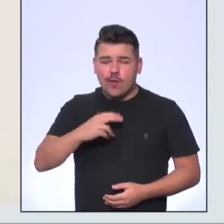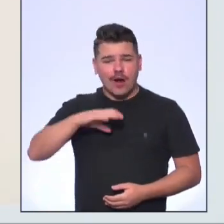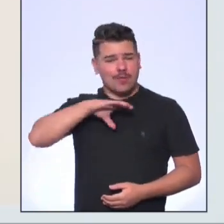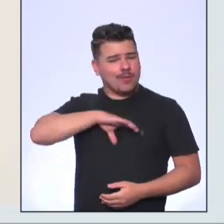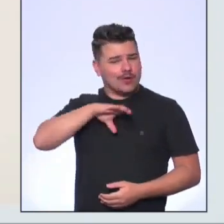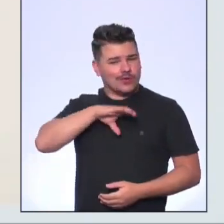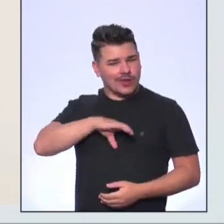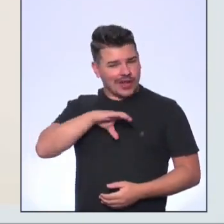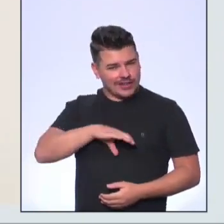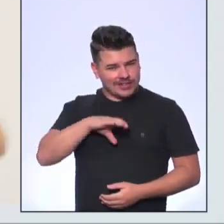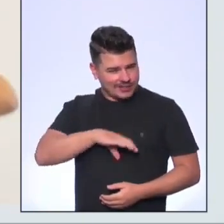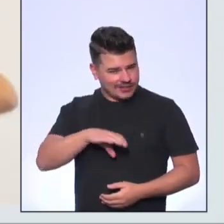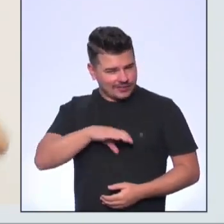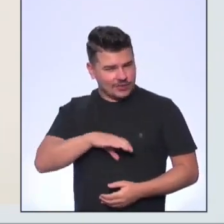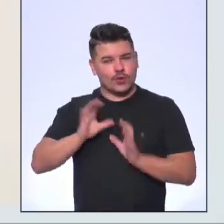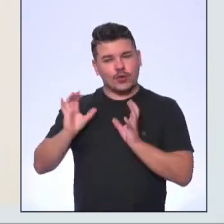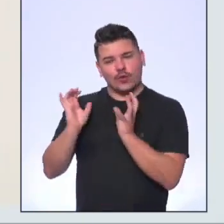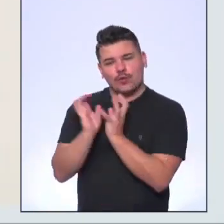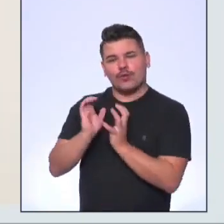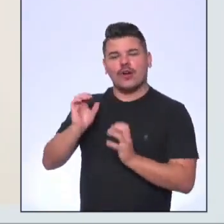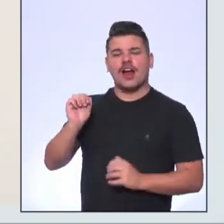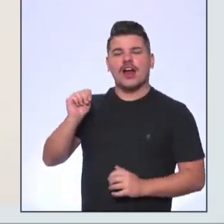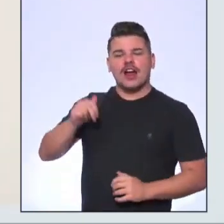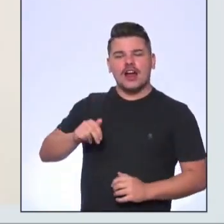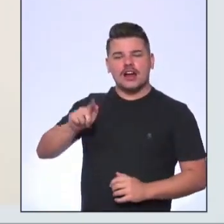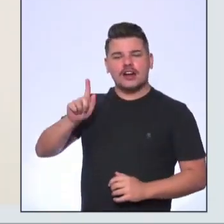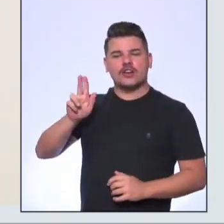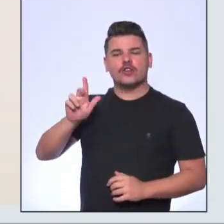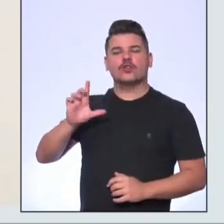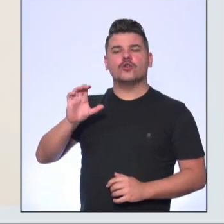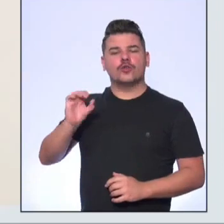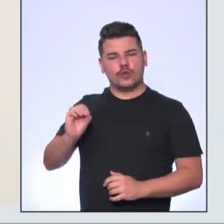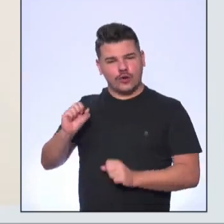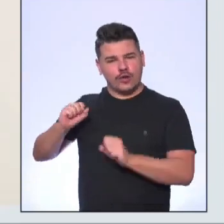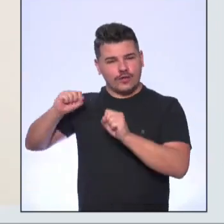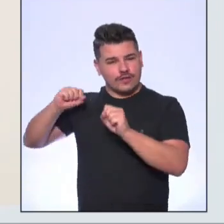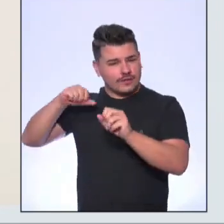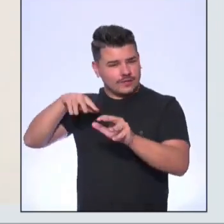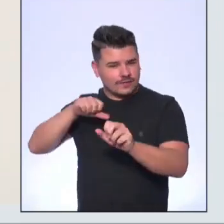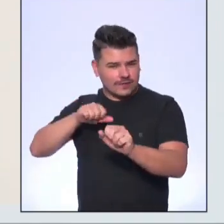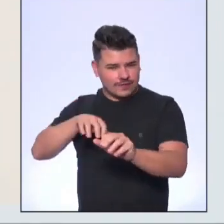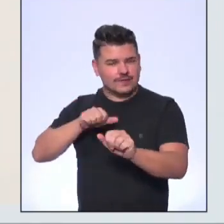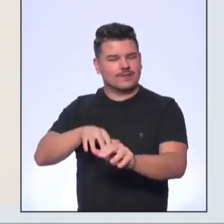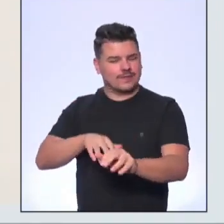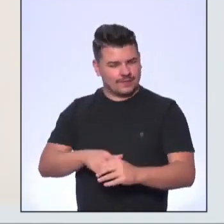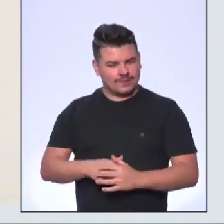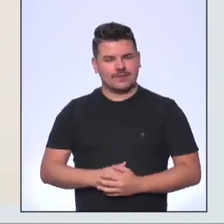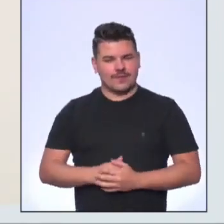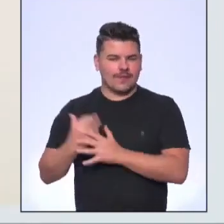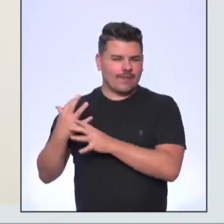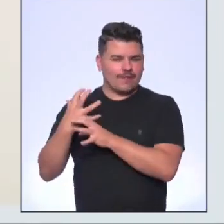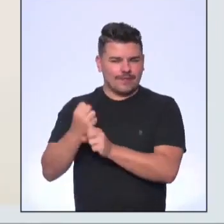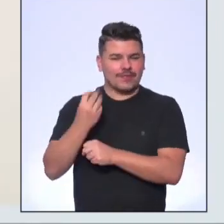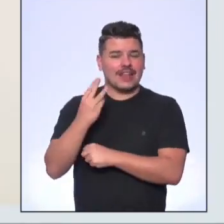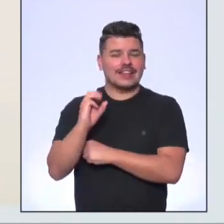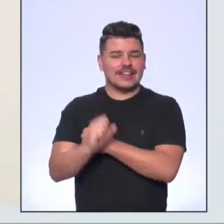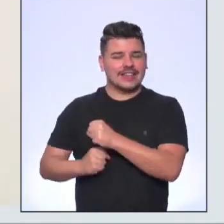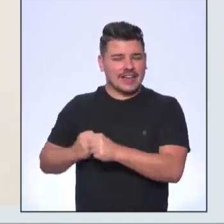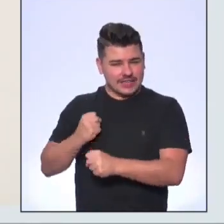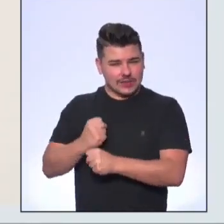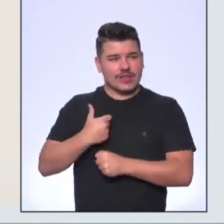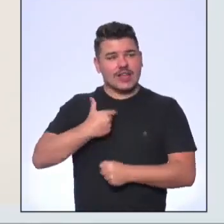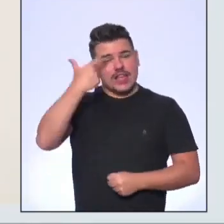Sistema Anglo de Ensino, há 30 anos que eu trabalho para o Sistema Anglo de Ensino. Sou professor de turmas